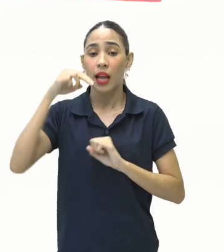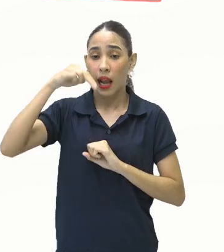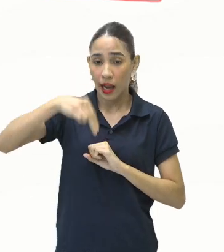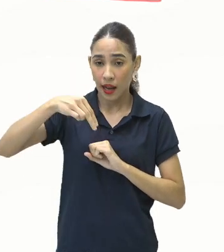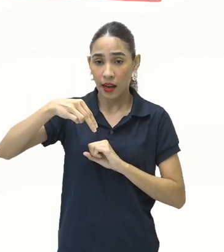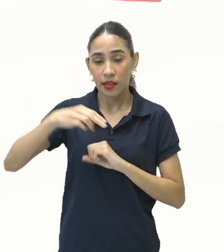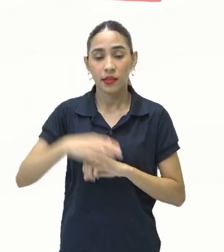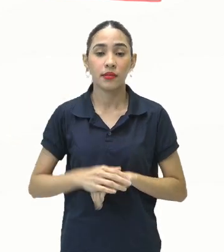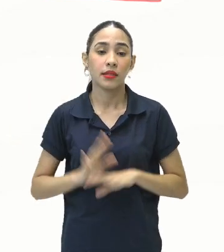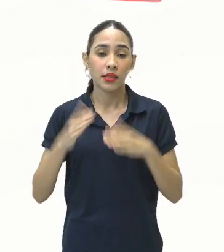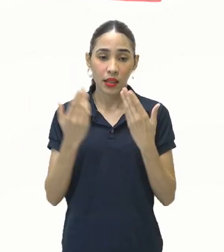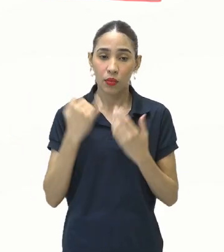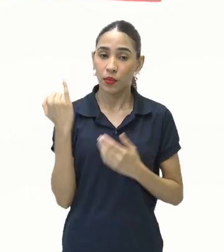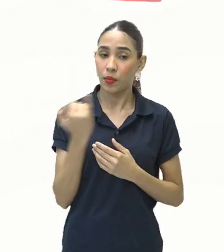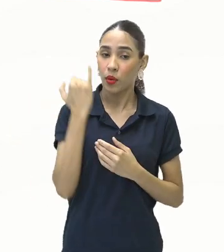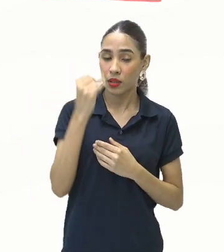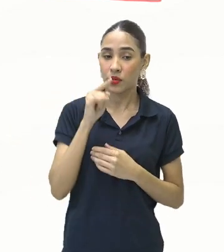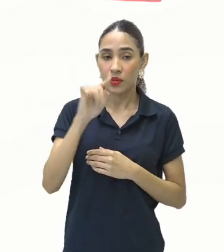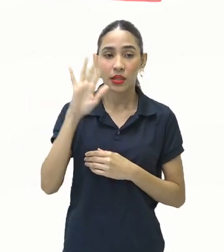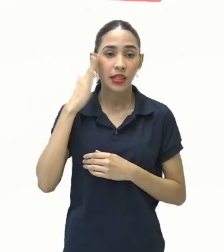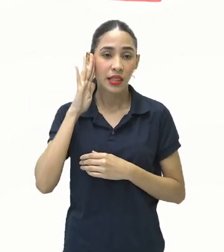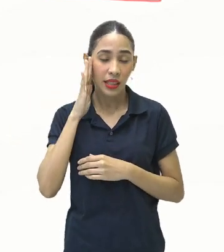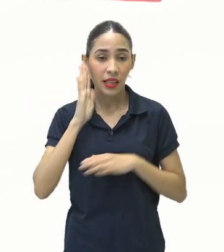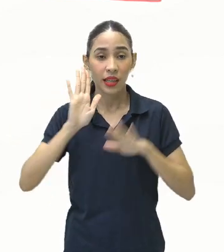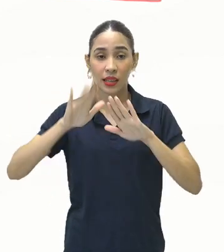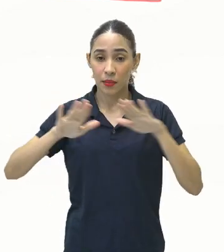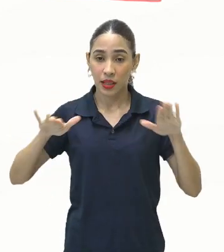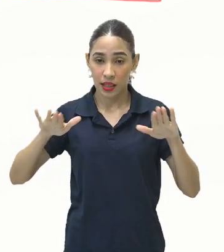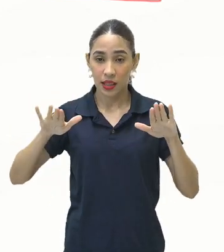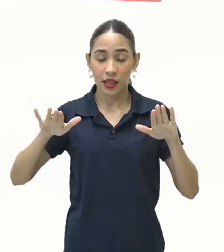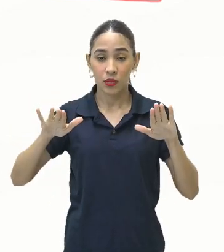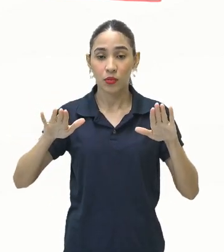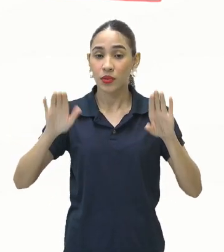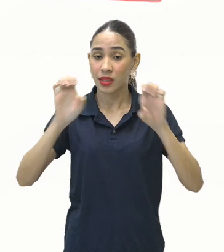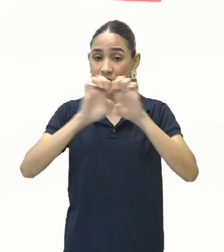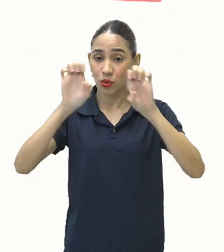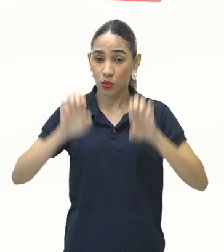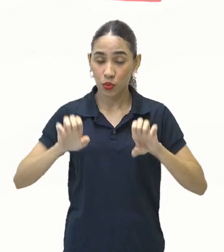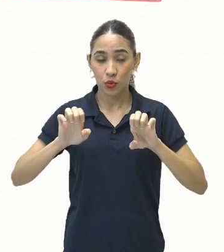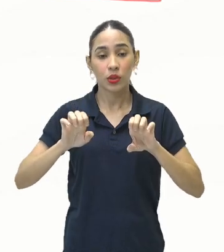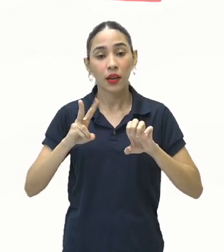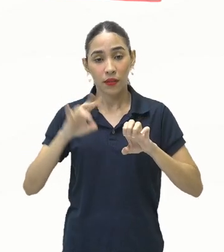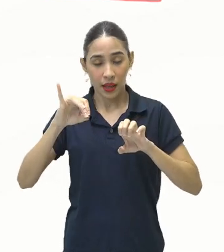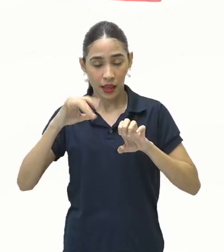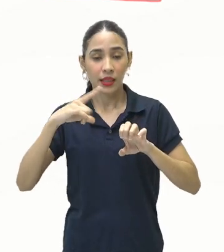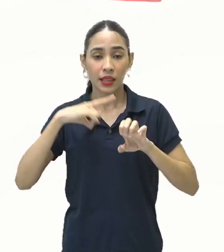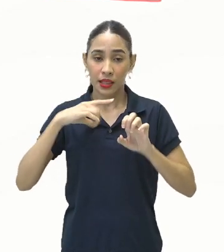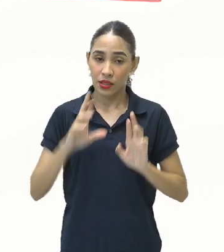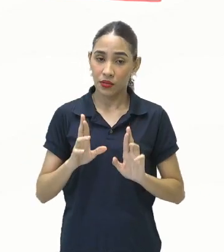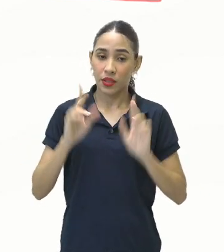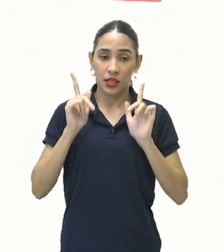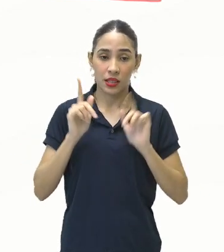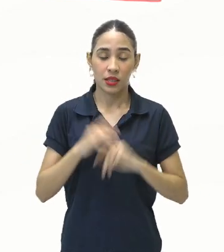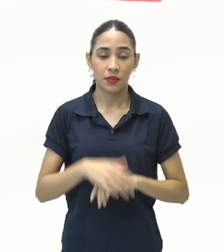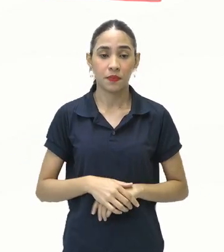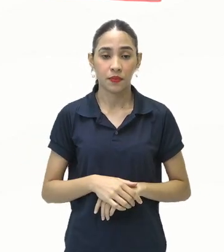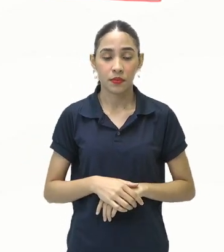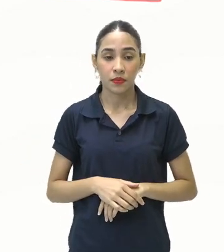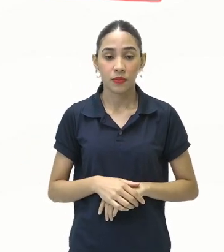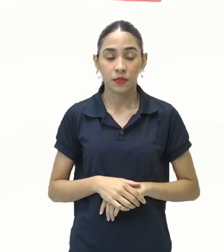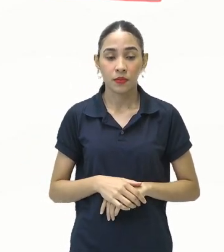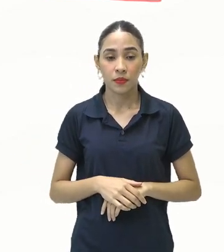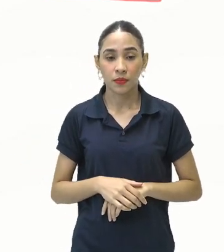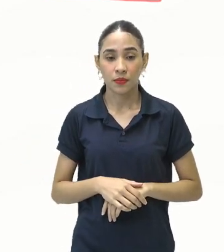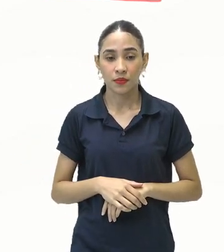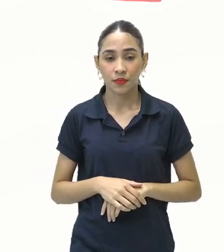é muito importante você entender que dependendo do arranjo, nós teremos estruturas diferentes. Vamos